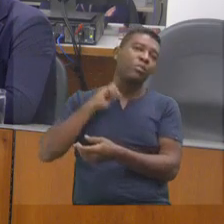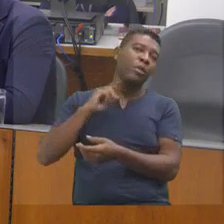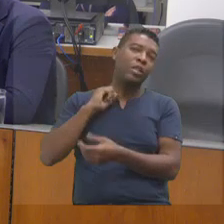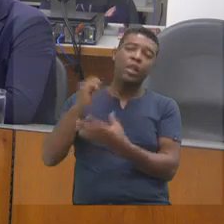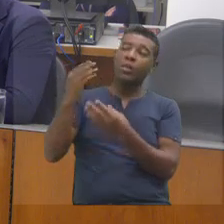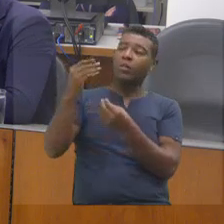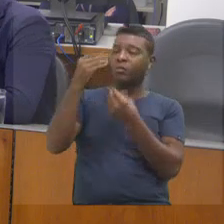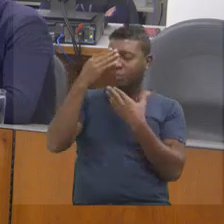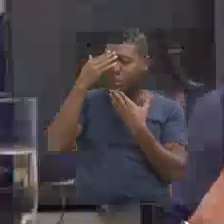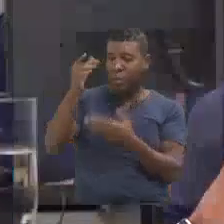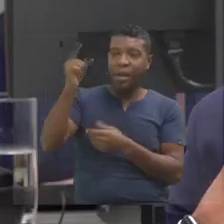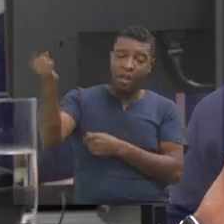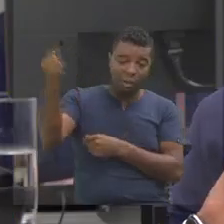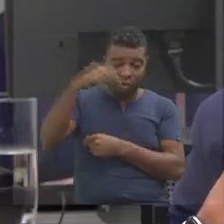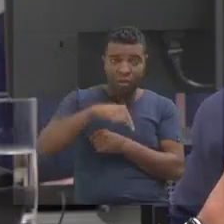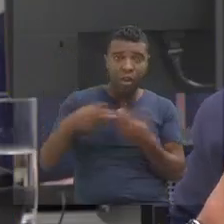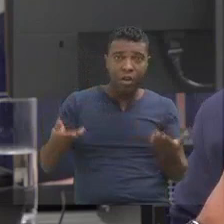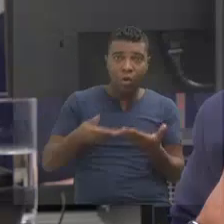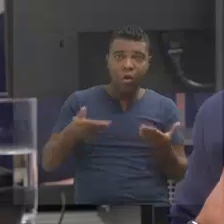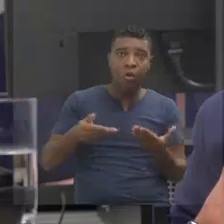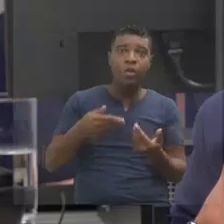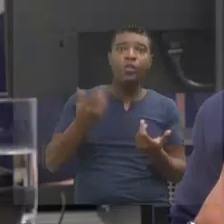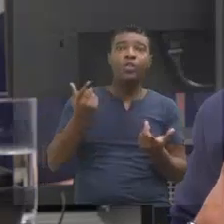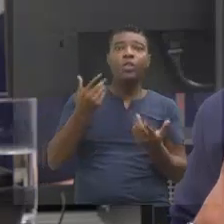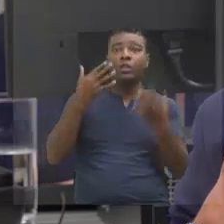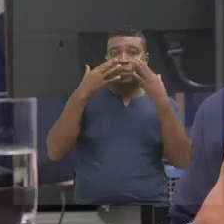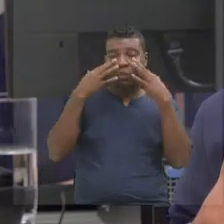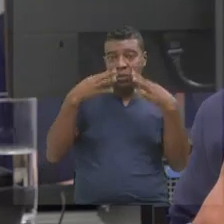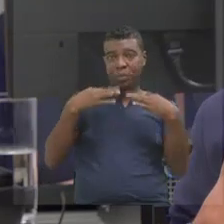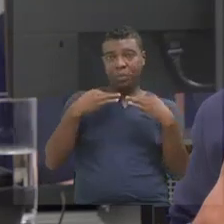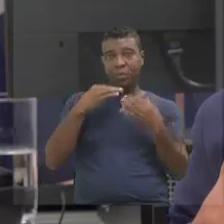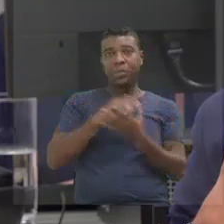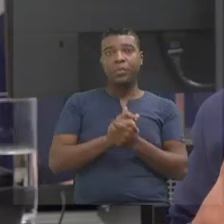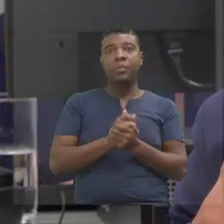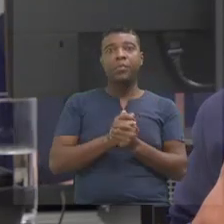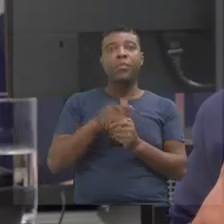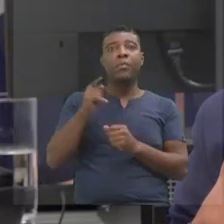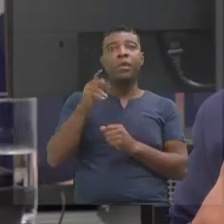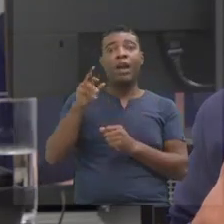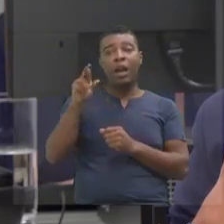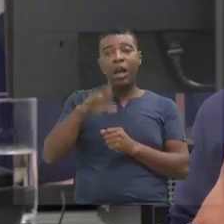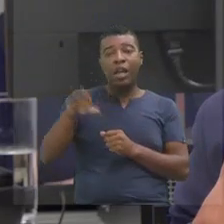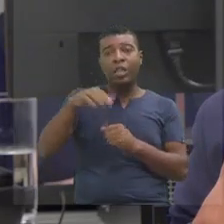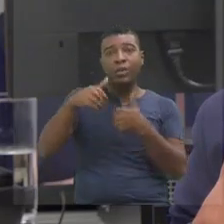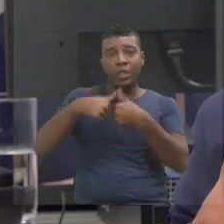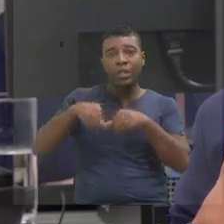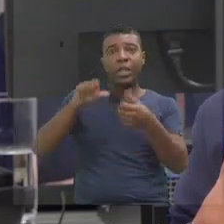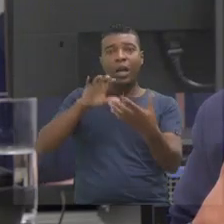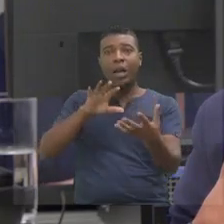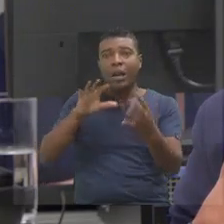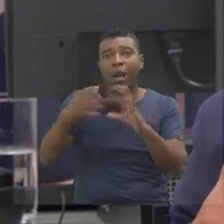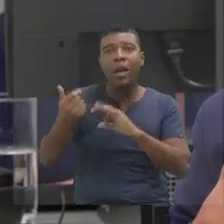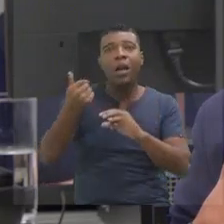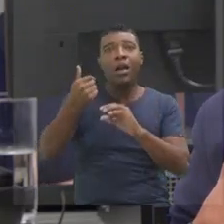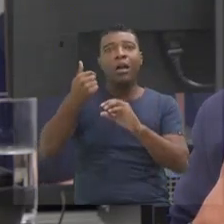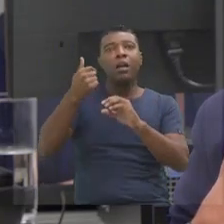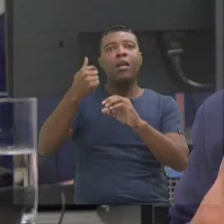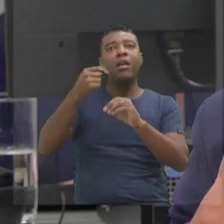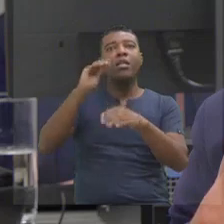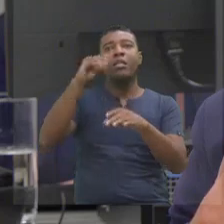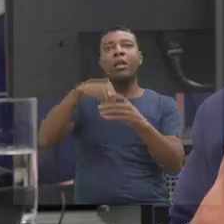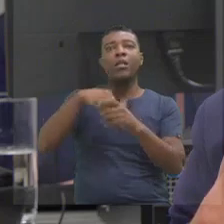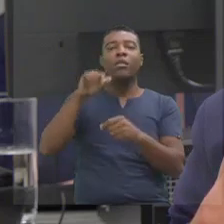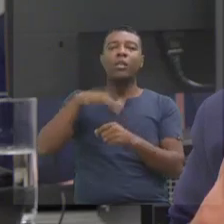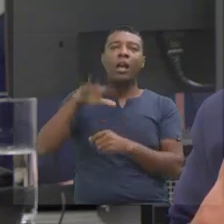por estar aqui hoje nos ouvindo eu vendo a região na secretária que tá sendo totalmente reestruturada na saúde meus colegas em